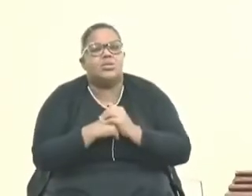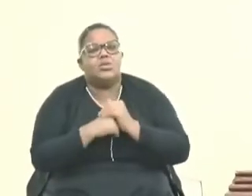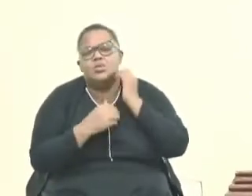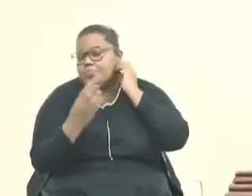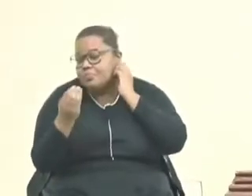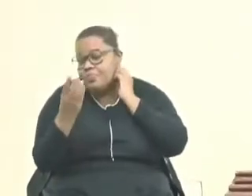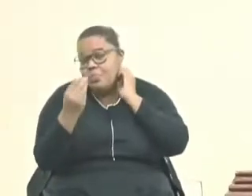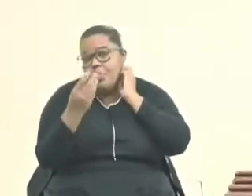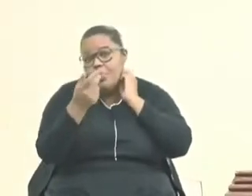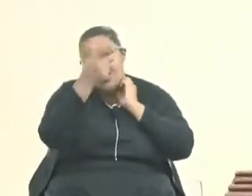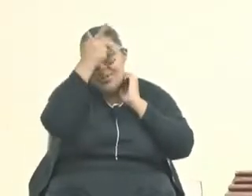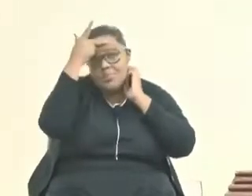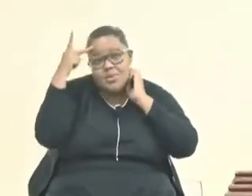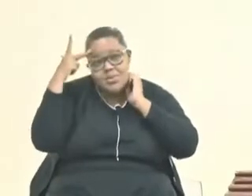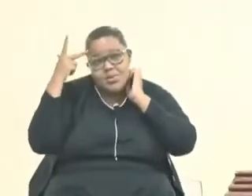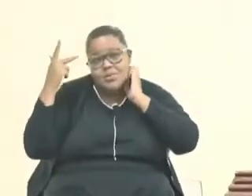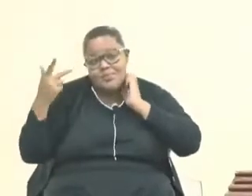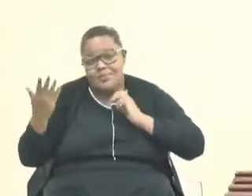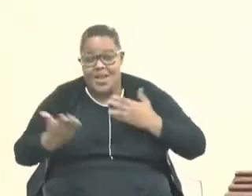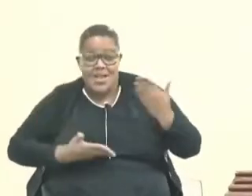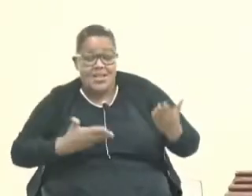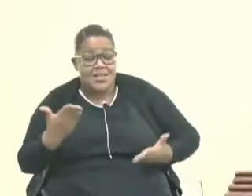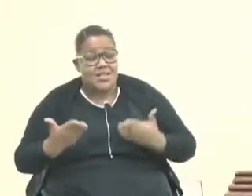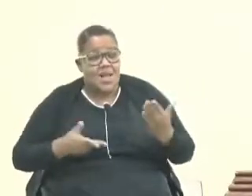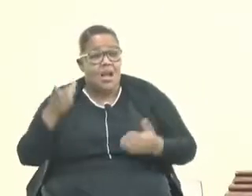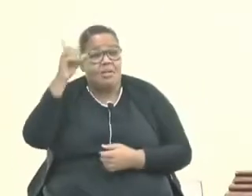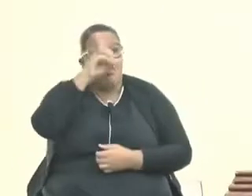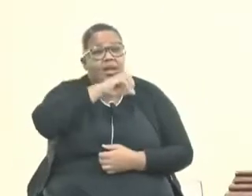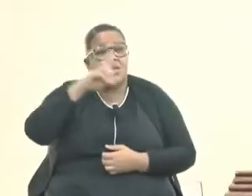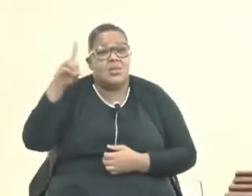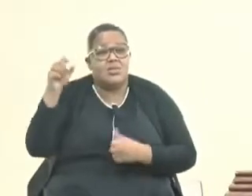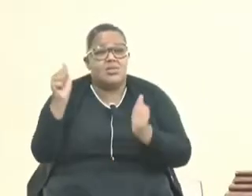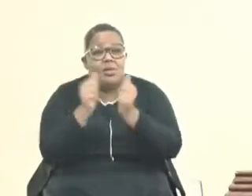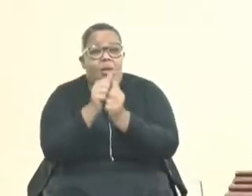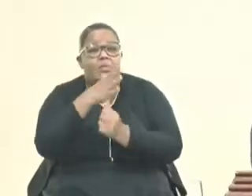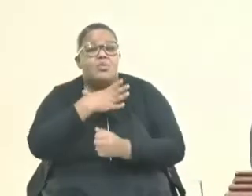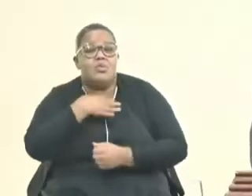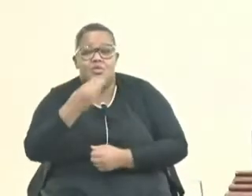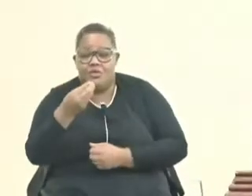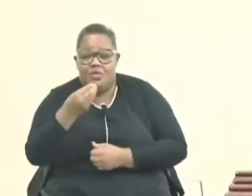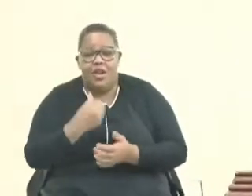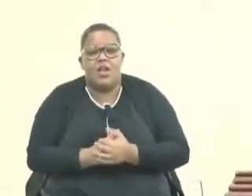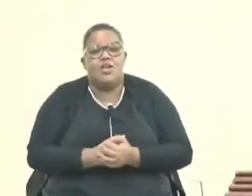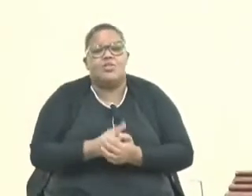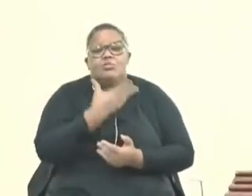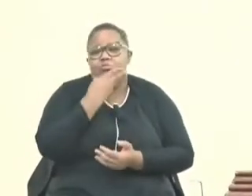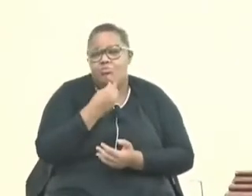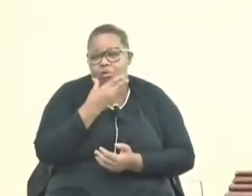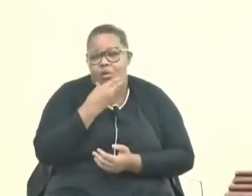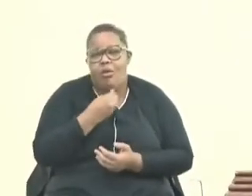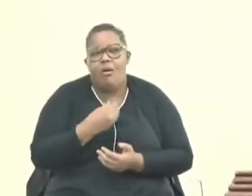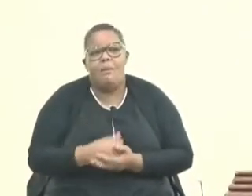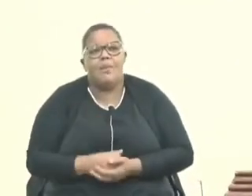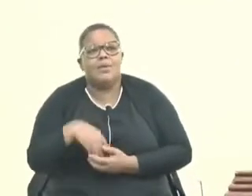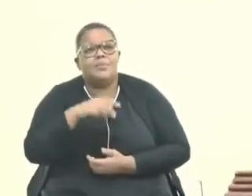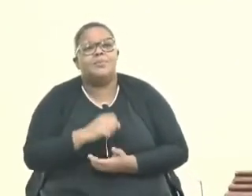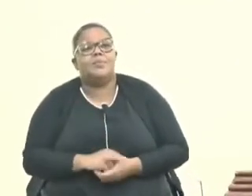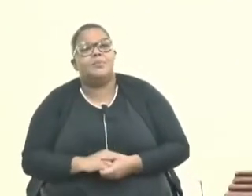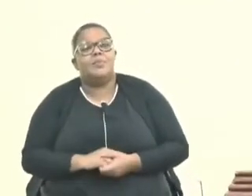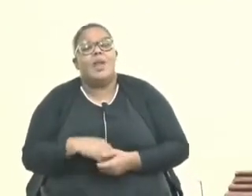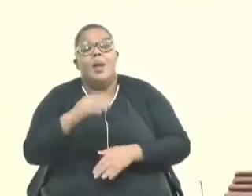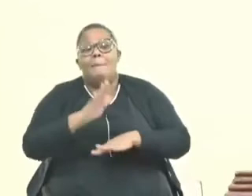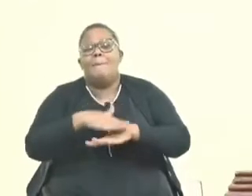pessoas servem a Deus assim como os filhos de Eli como ele os seus filhos mas não